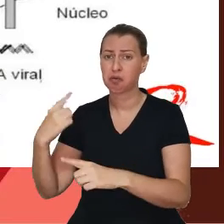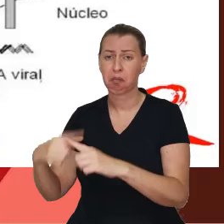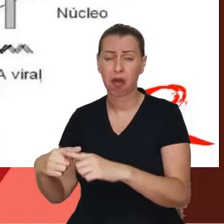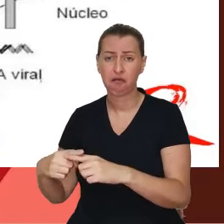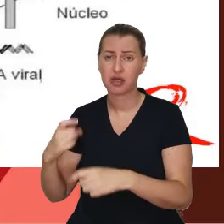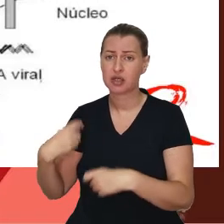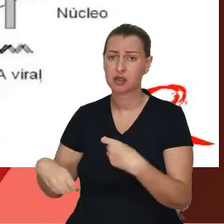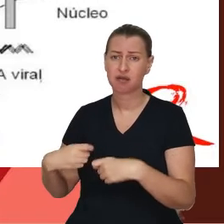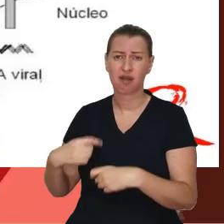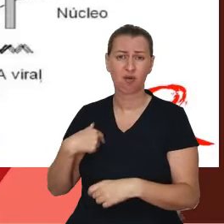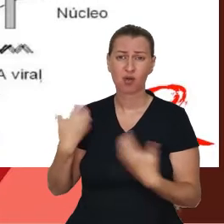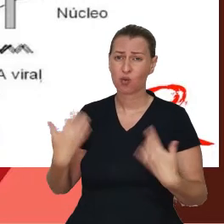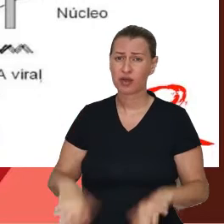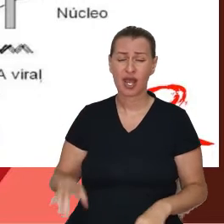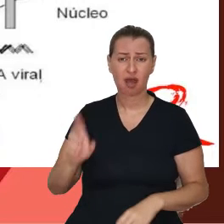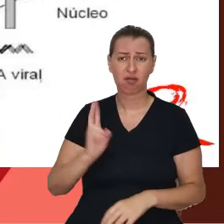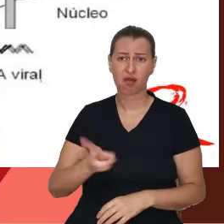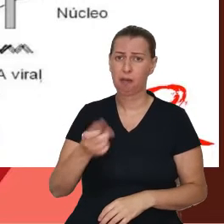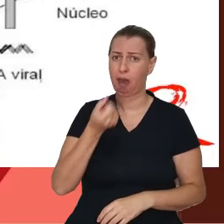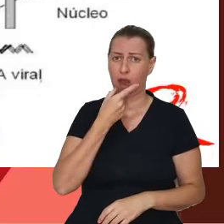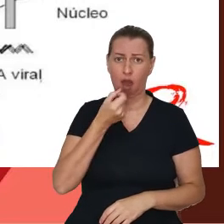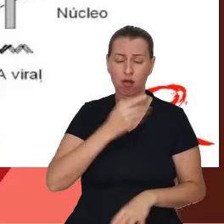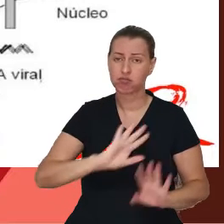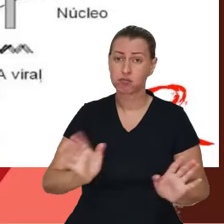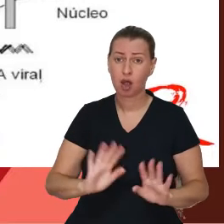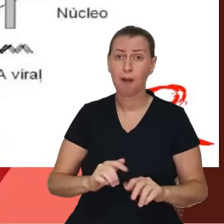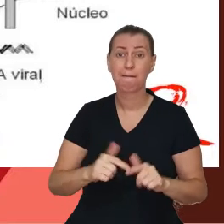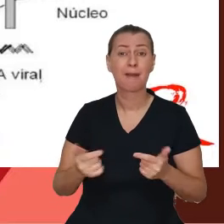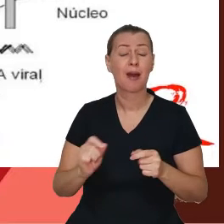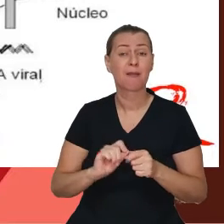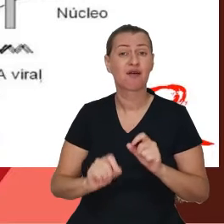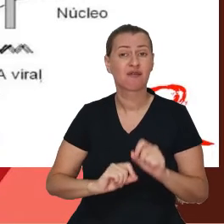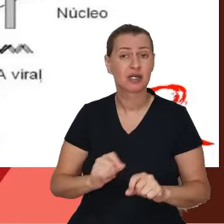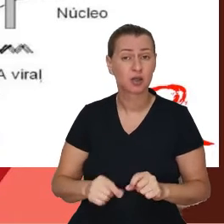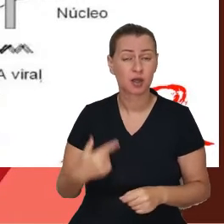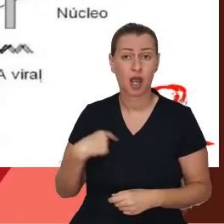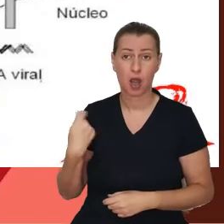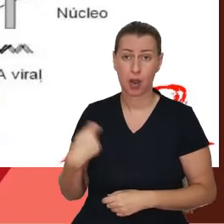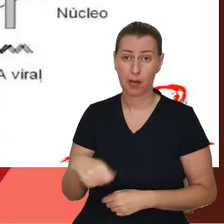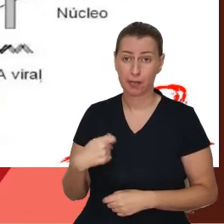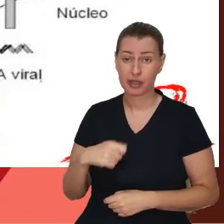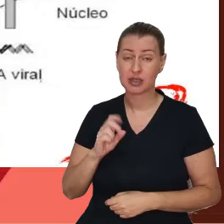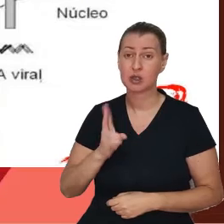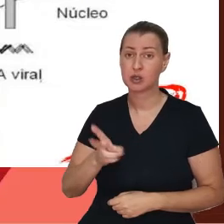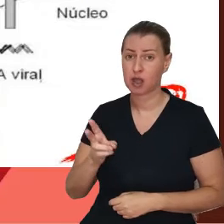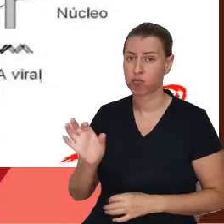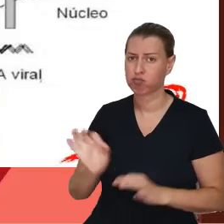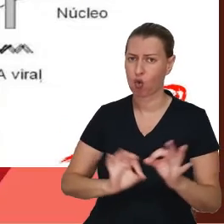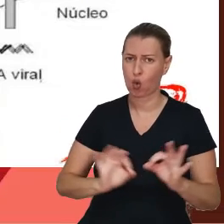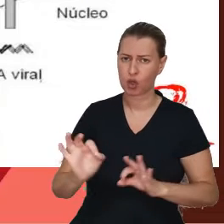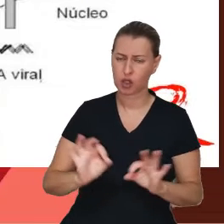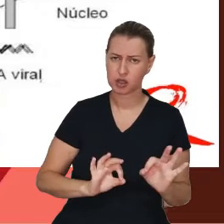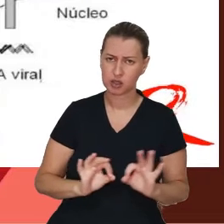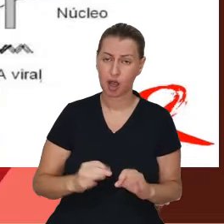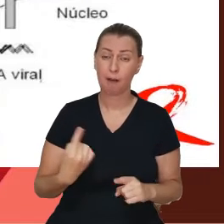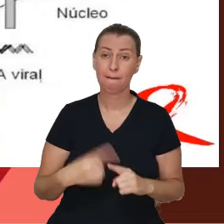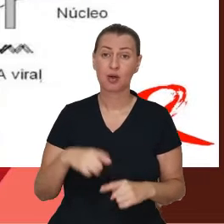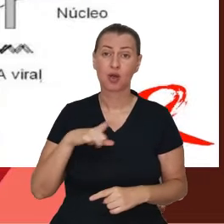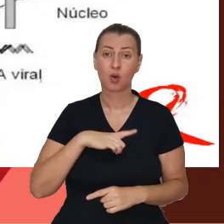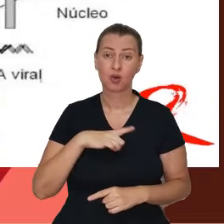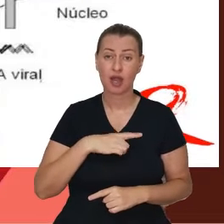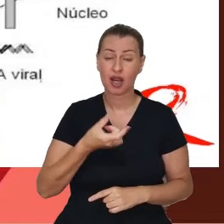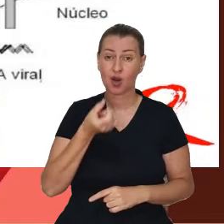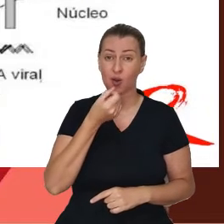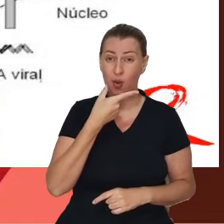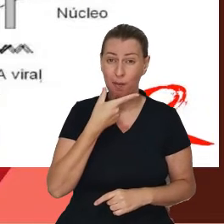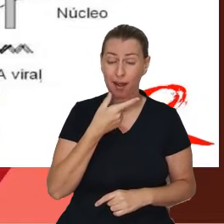tomar medicação sempre, né? Só que para fazer isso eu preciso ser bem organizada, porque eu vou ter que tomar